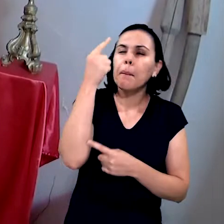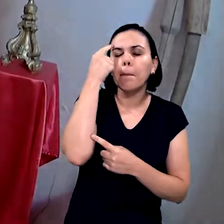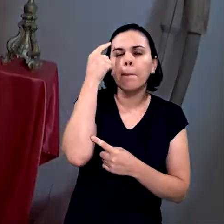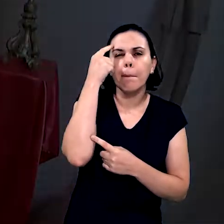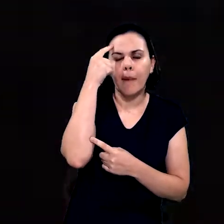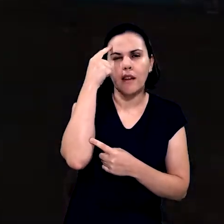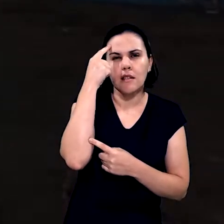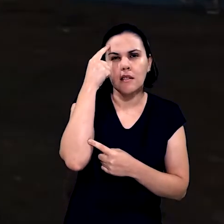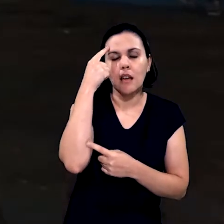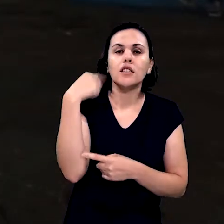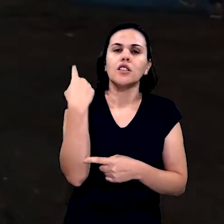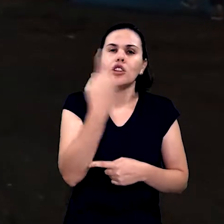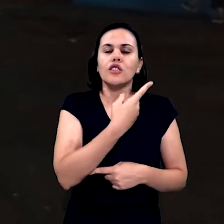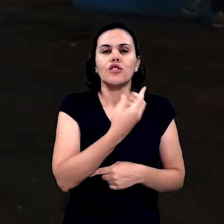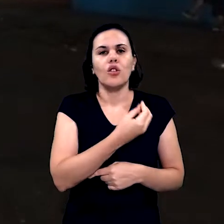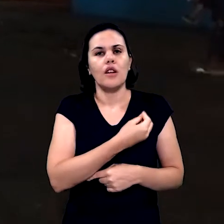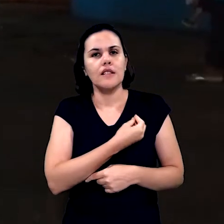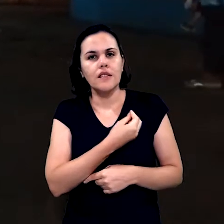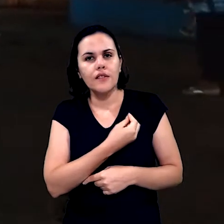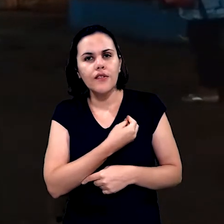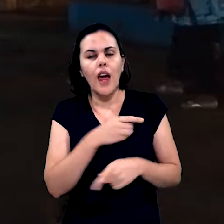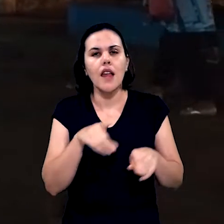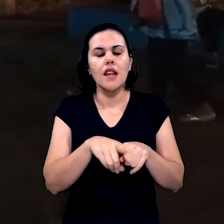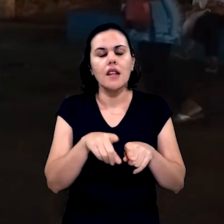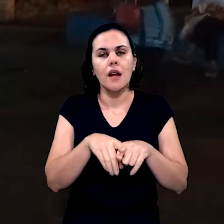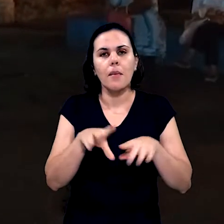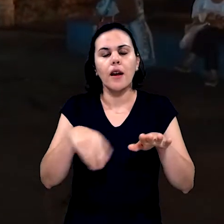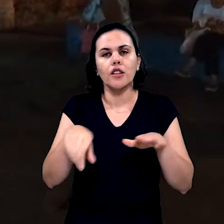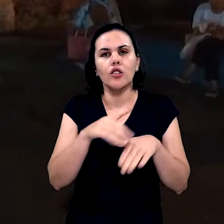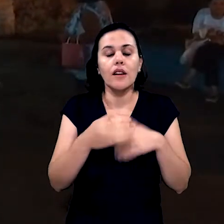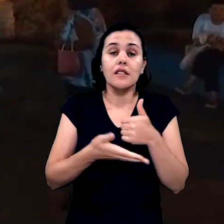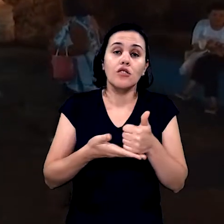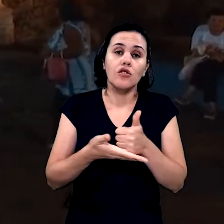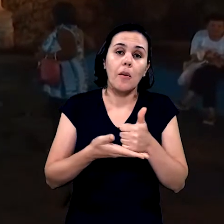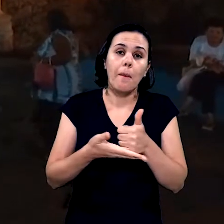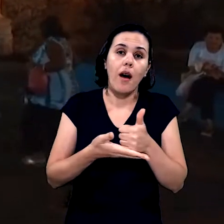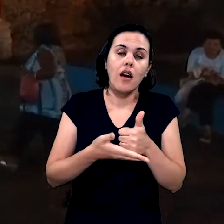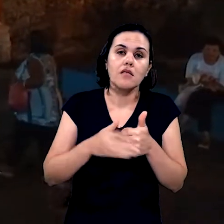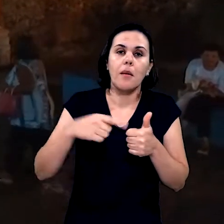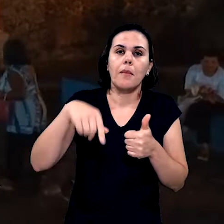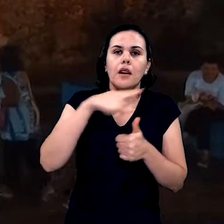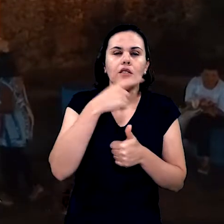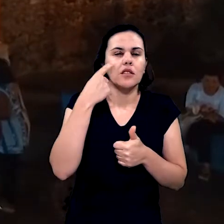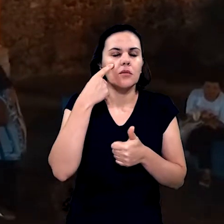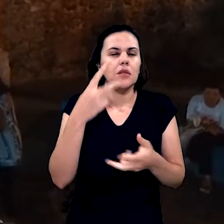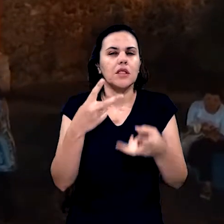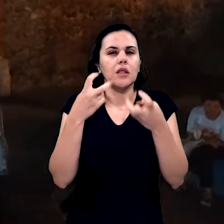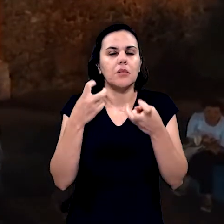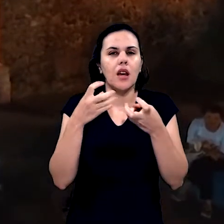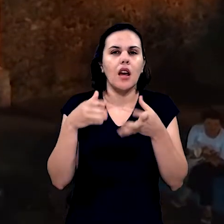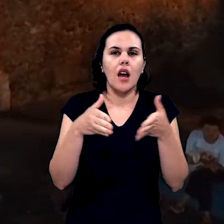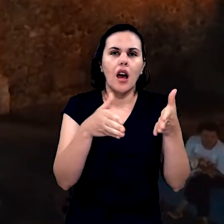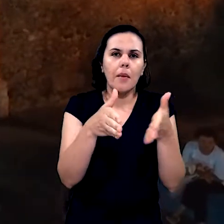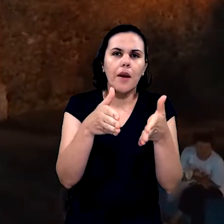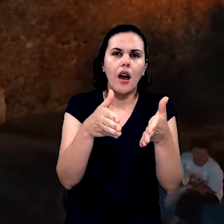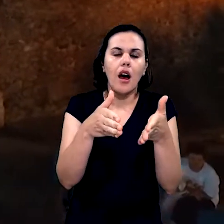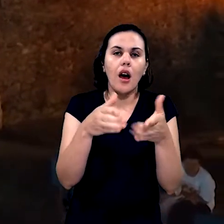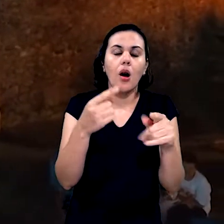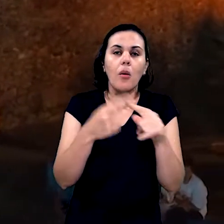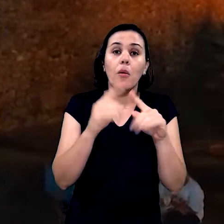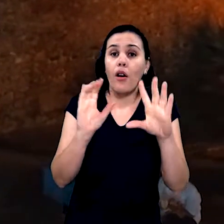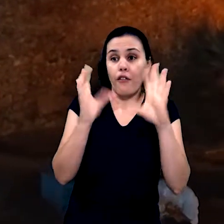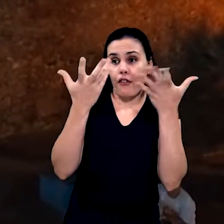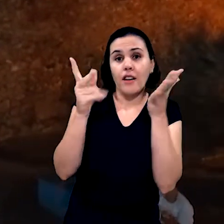relembrar e remontar nas nossas vidas, e aquilo que é suporte para a gente poder caminhar, né? Porque o Espírito